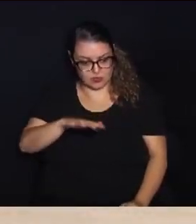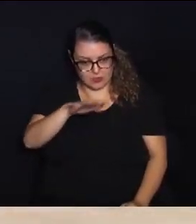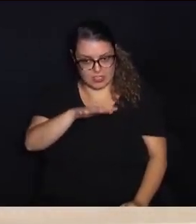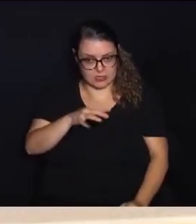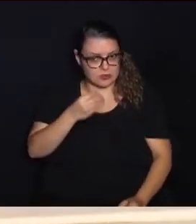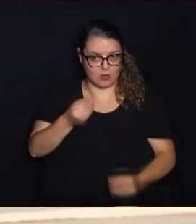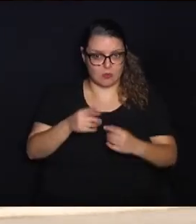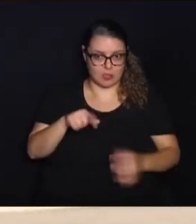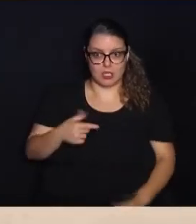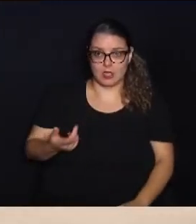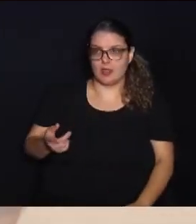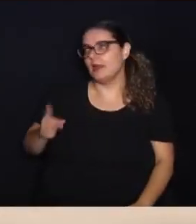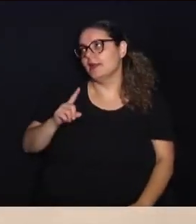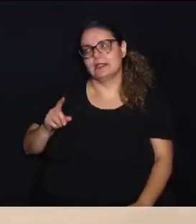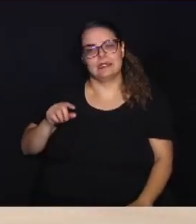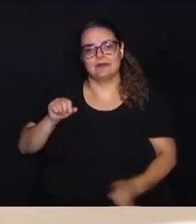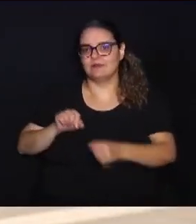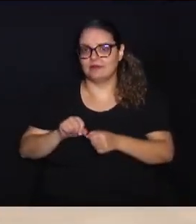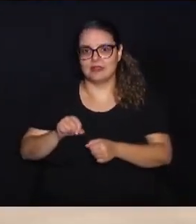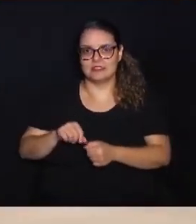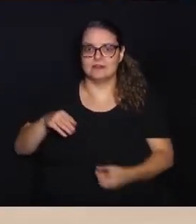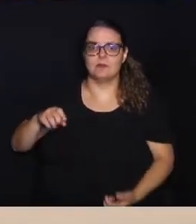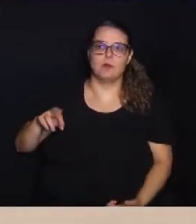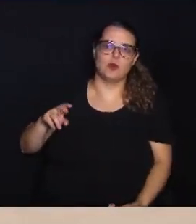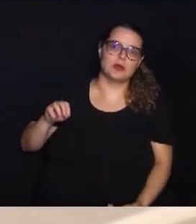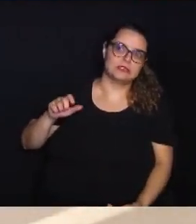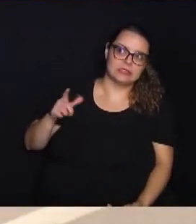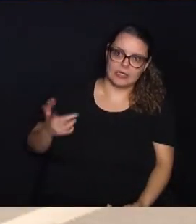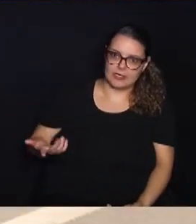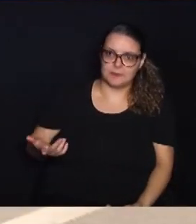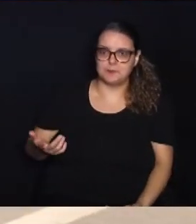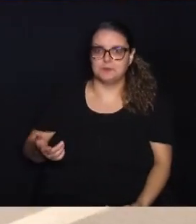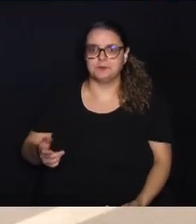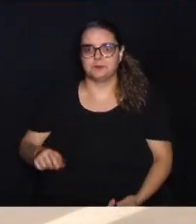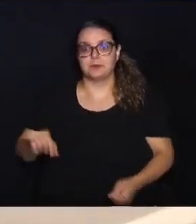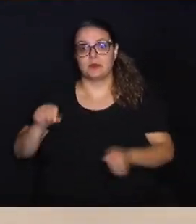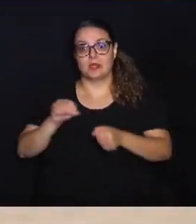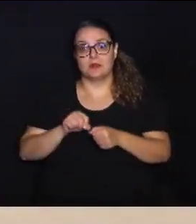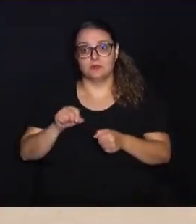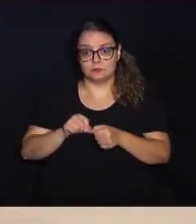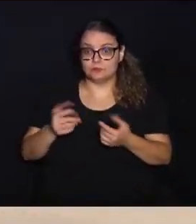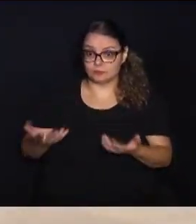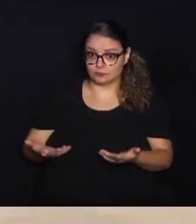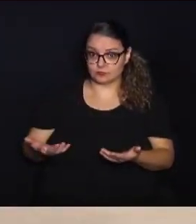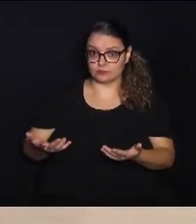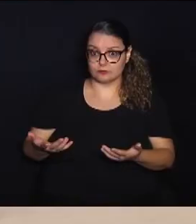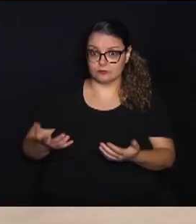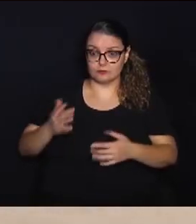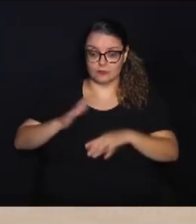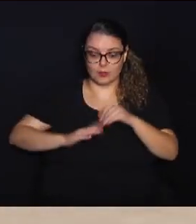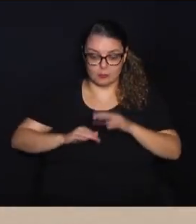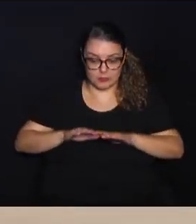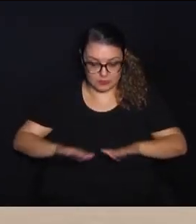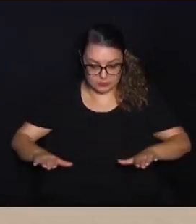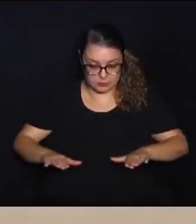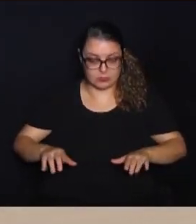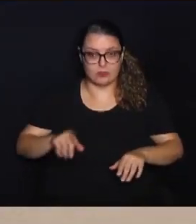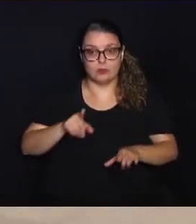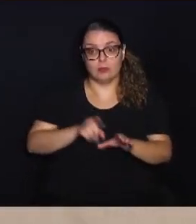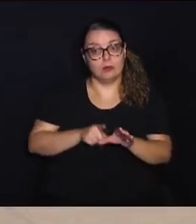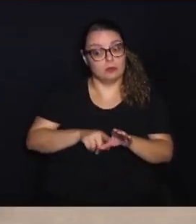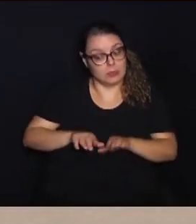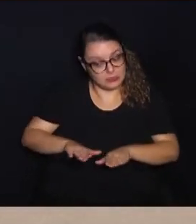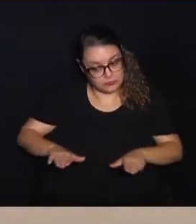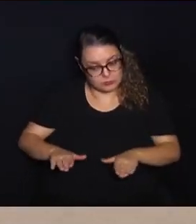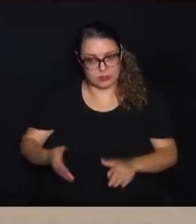ter acrobacias com fase de voo, que a gente chama na ginástica rítmica. E a maior diferença entre a ginástica rítmica e a ginástica